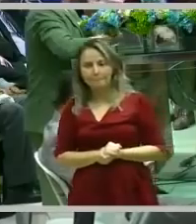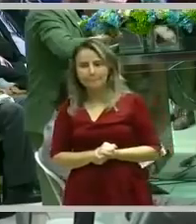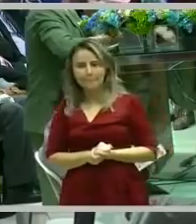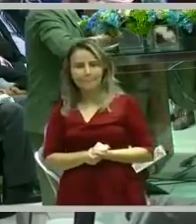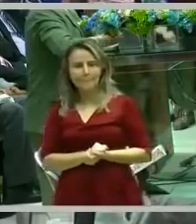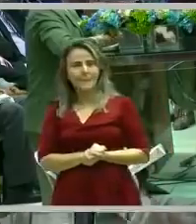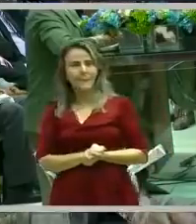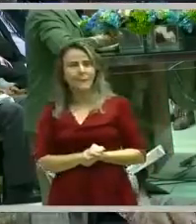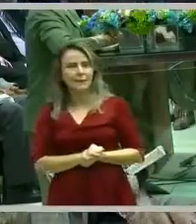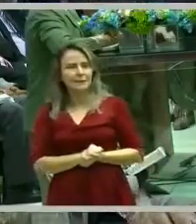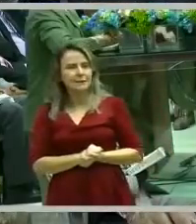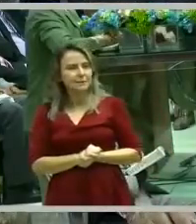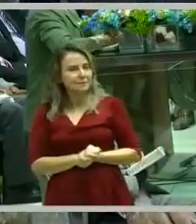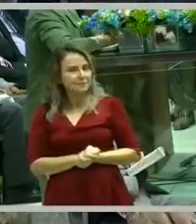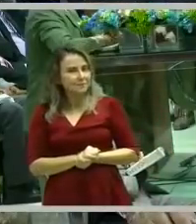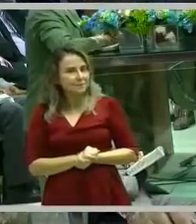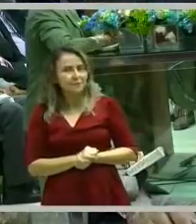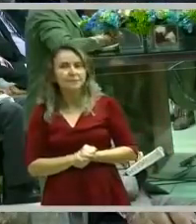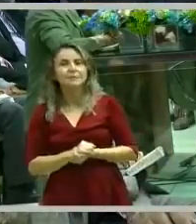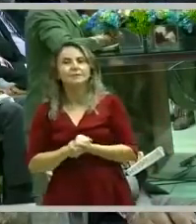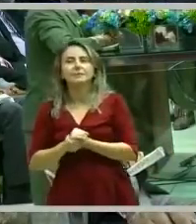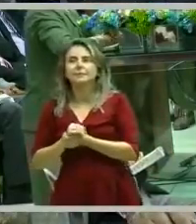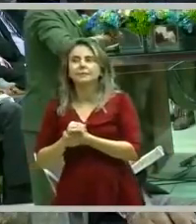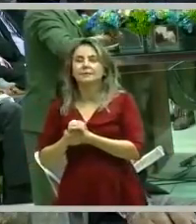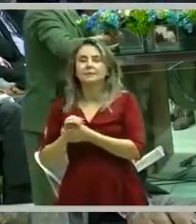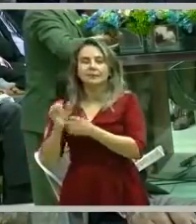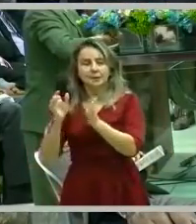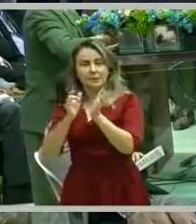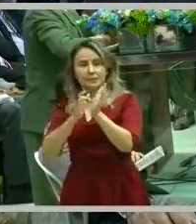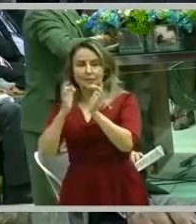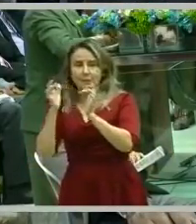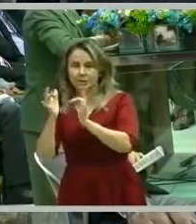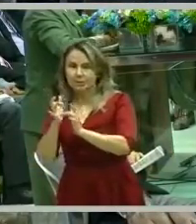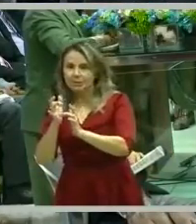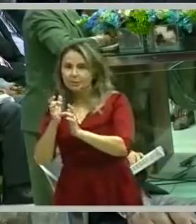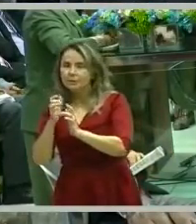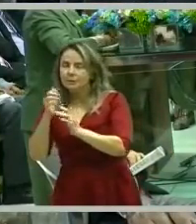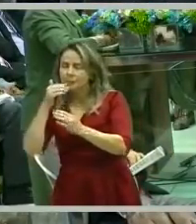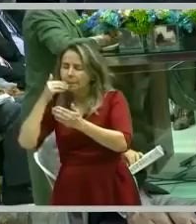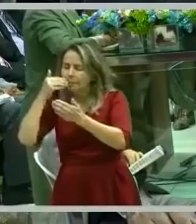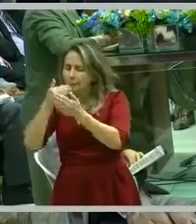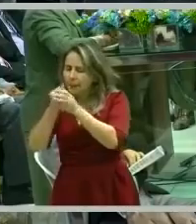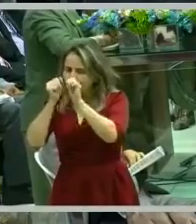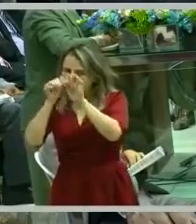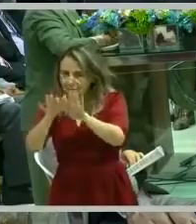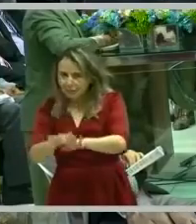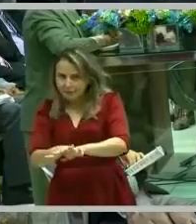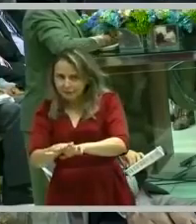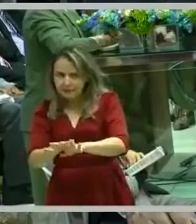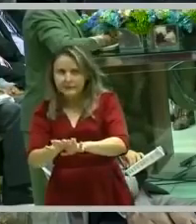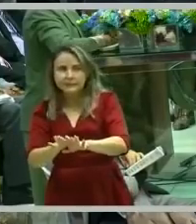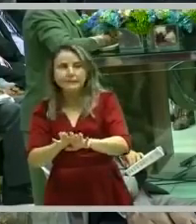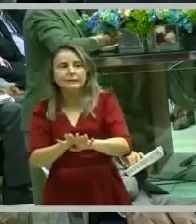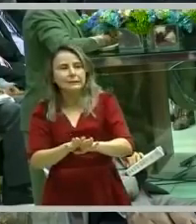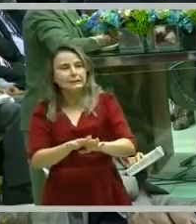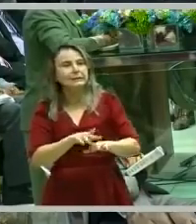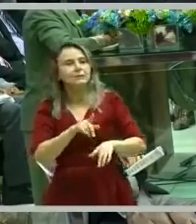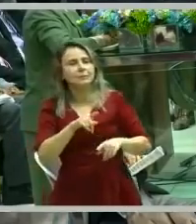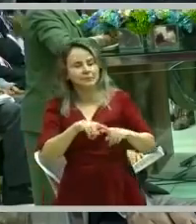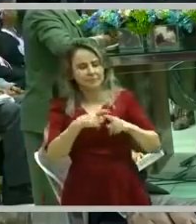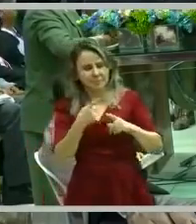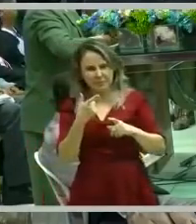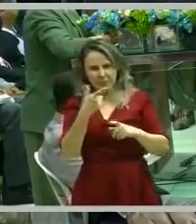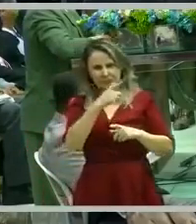É fuxico. Quando Deus tem uma bênção para você, é fuxico. É calúnia, é difamação. É má interpretação.